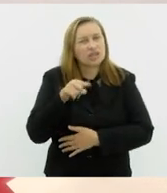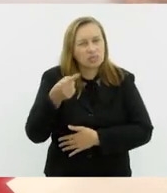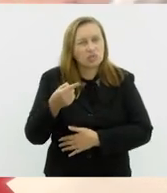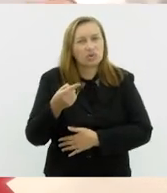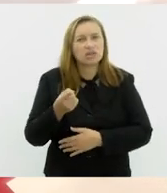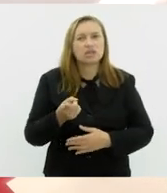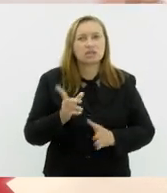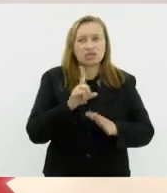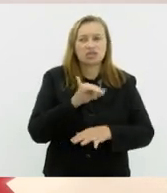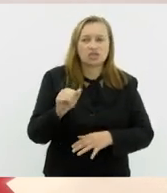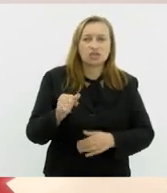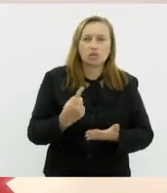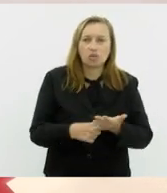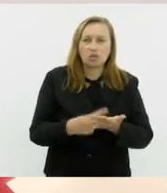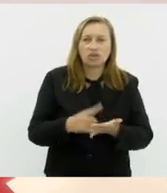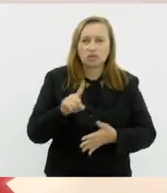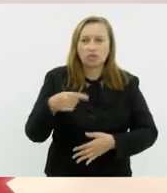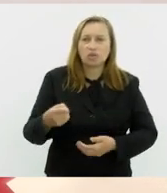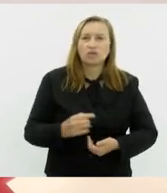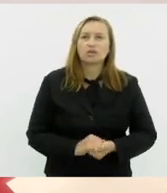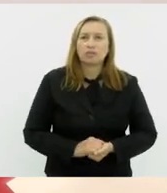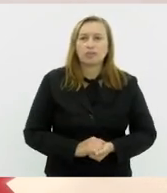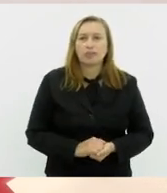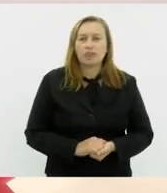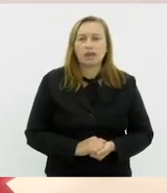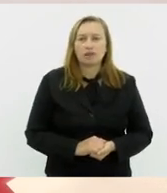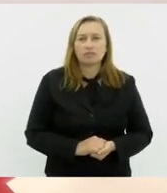essa data. Mas seria bom fechar logo. Fechar logo, né?